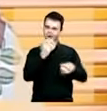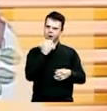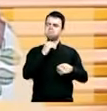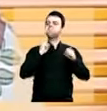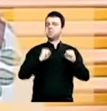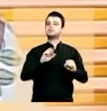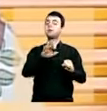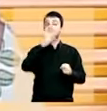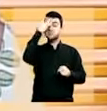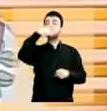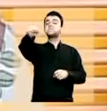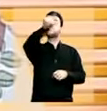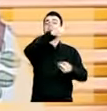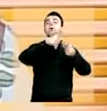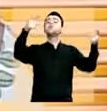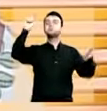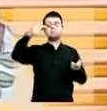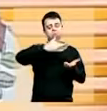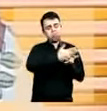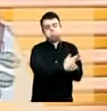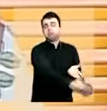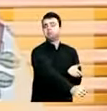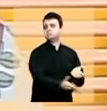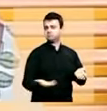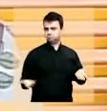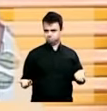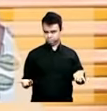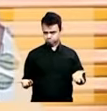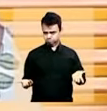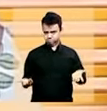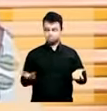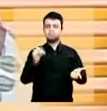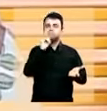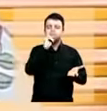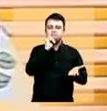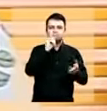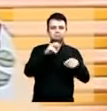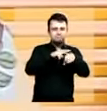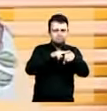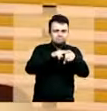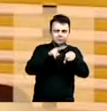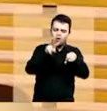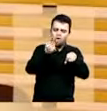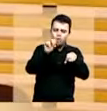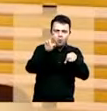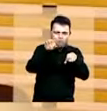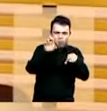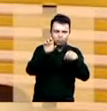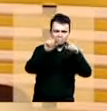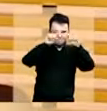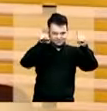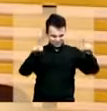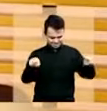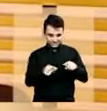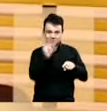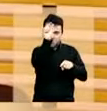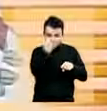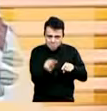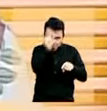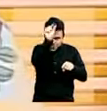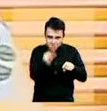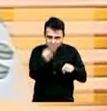fora. As pessoas não têm essa consciência, ainda vai fazer a couve, ainda tira aquela parte do